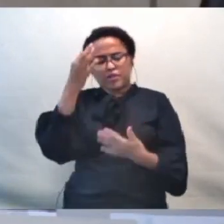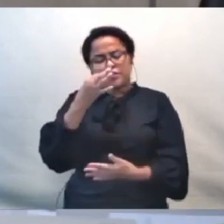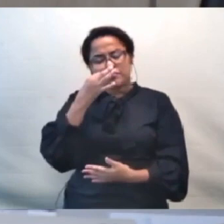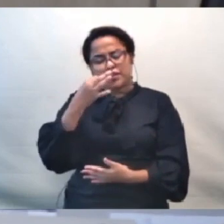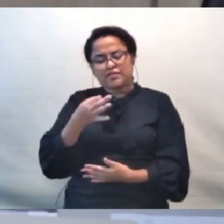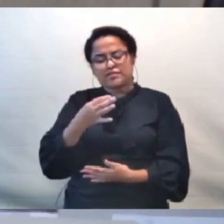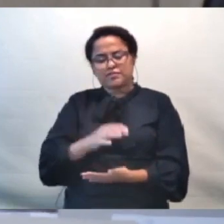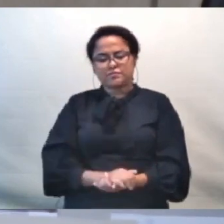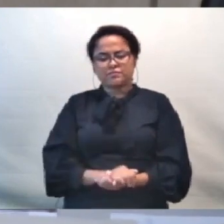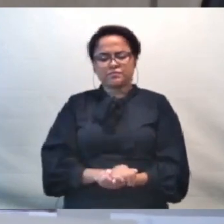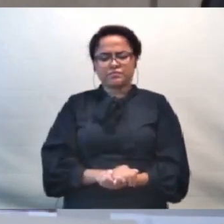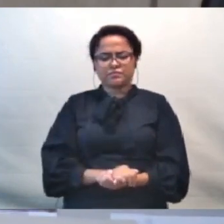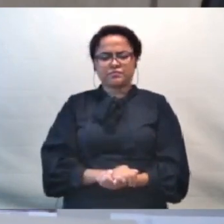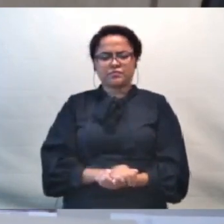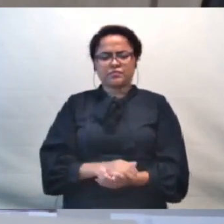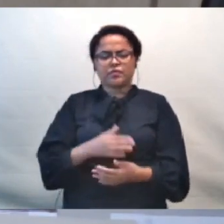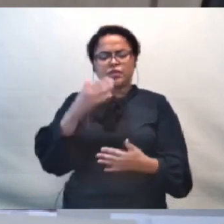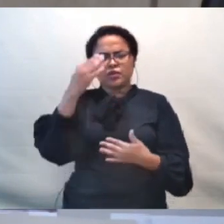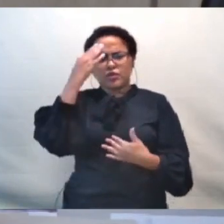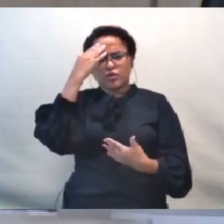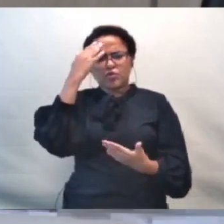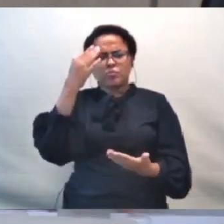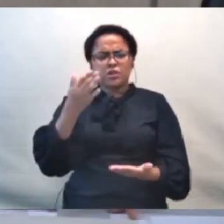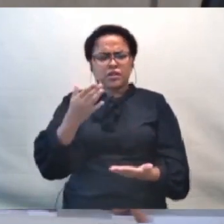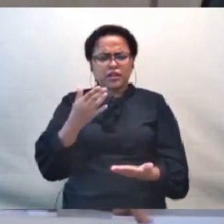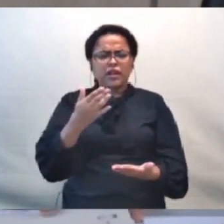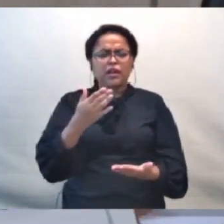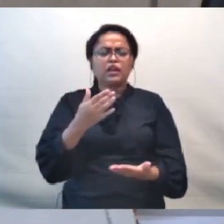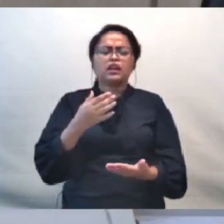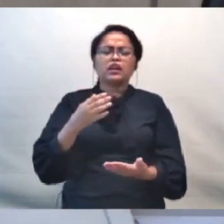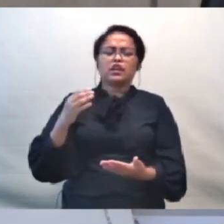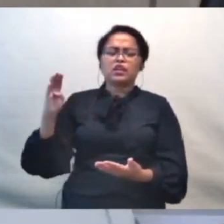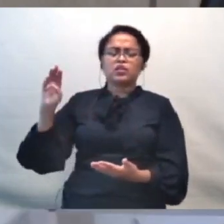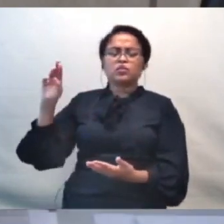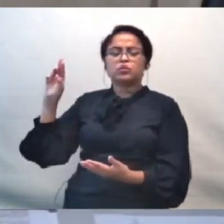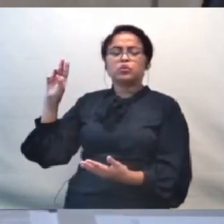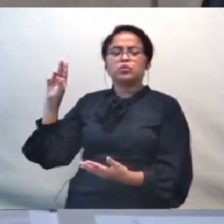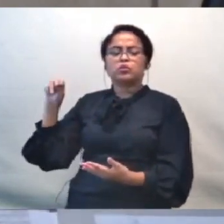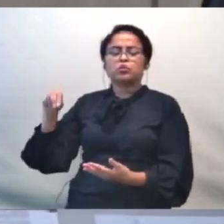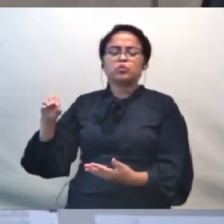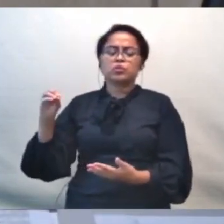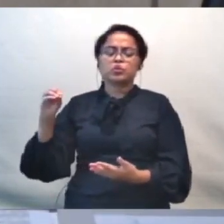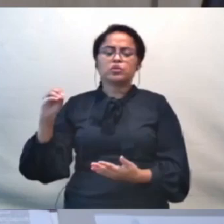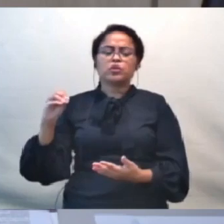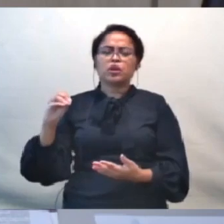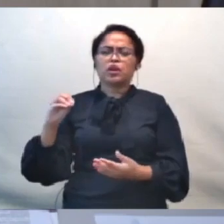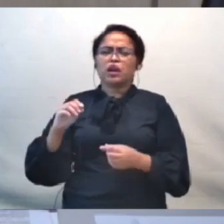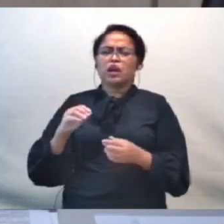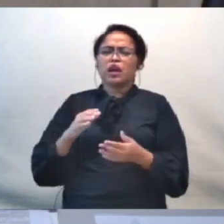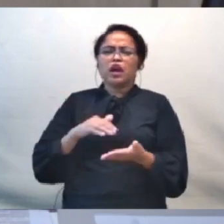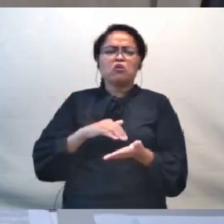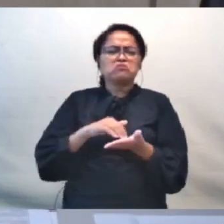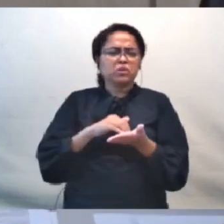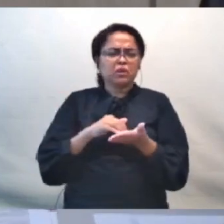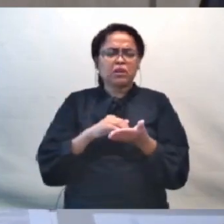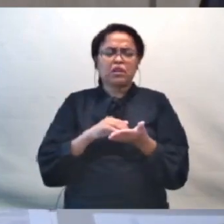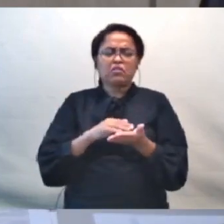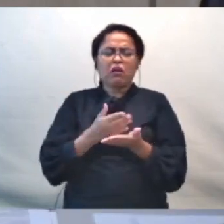Obrigado, Bruno. Alguém, algum secretário quer acrescentar na fala do Bruno aí?